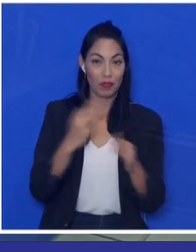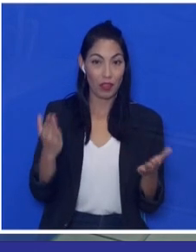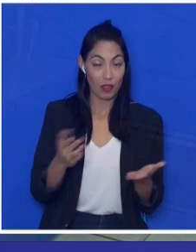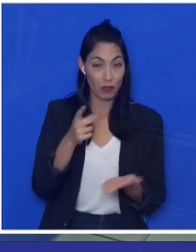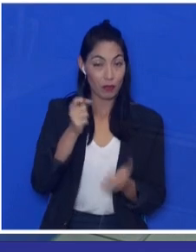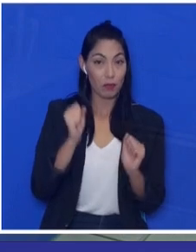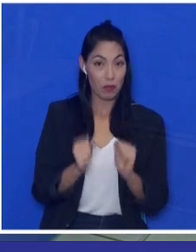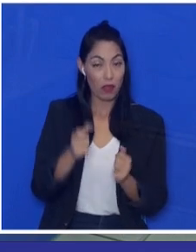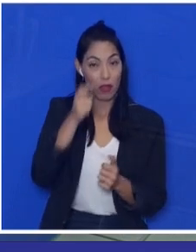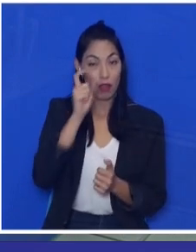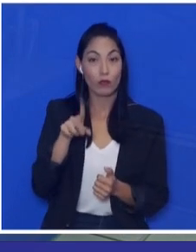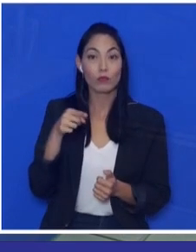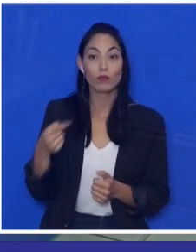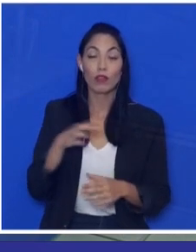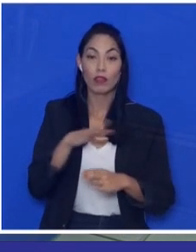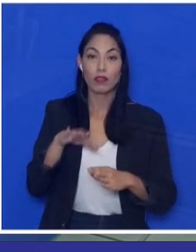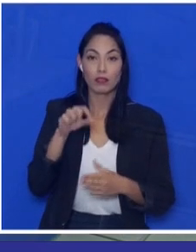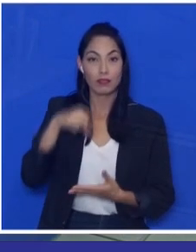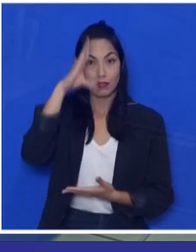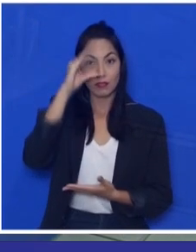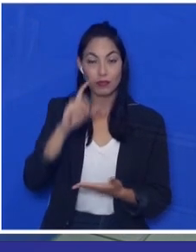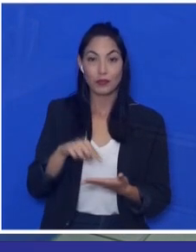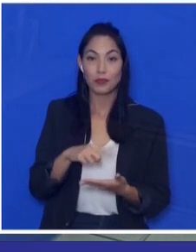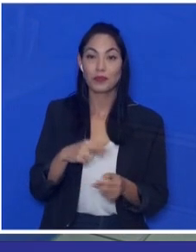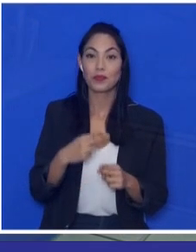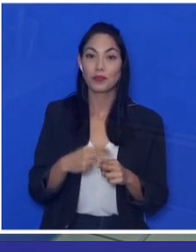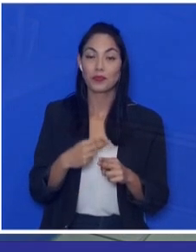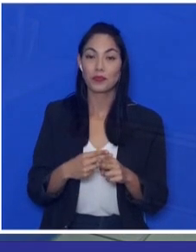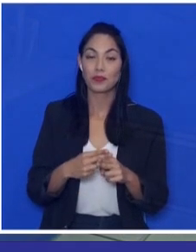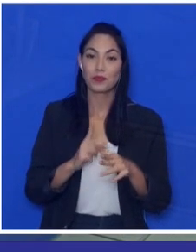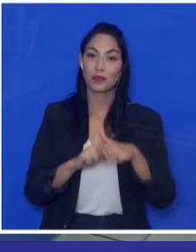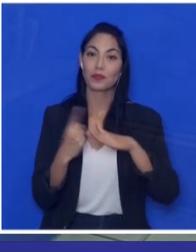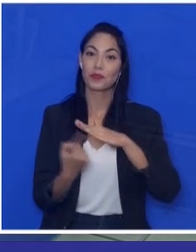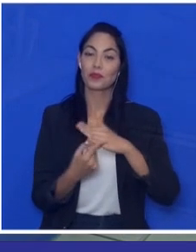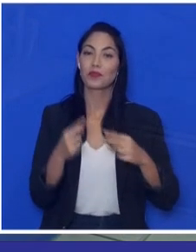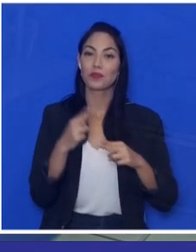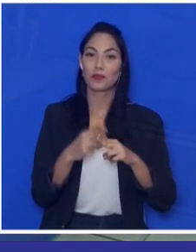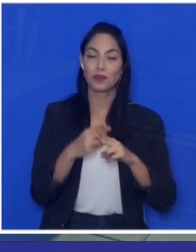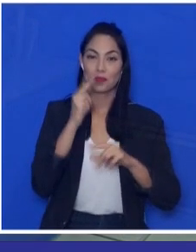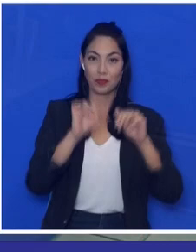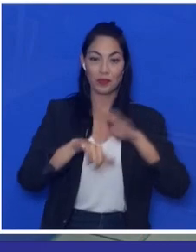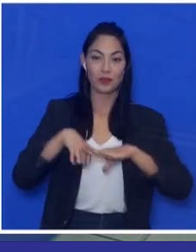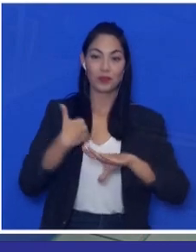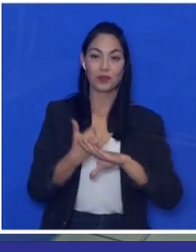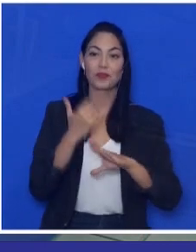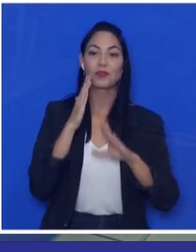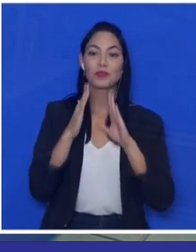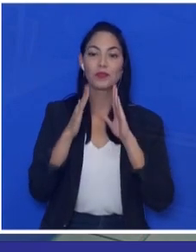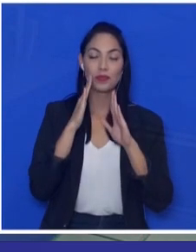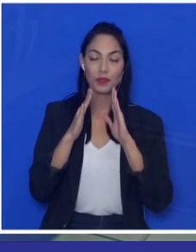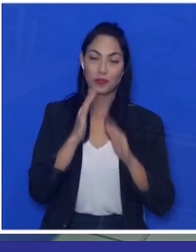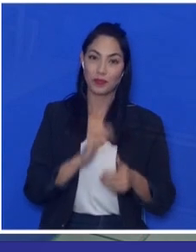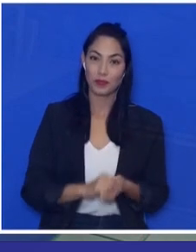de agora você pode acompanhar os demais sorteios dessa noite das Loterias Caixa através dos perfis do Facebook e